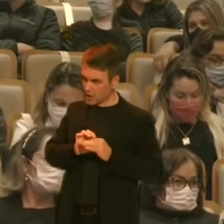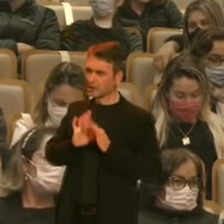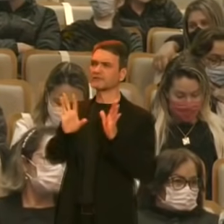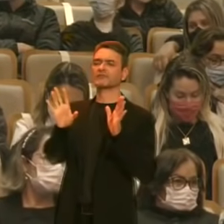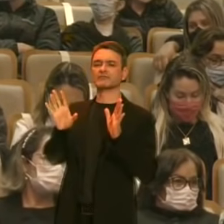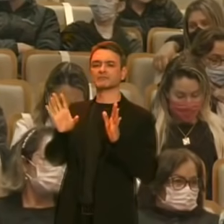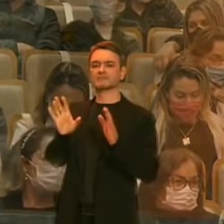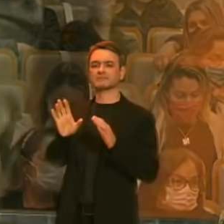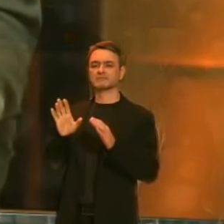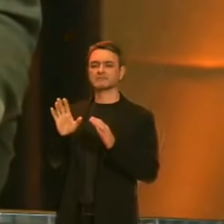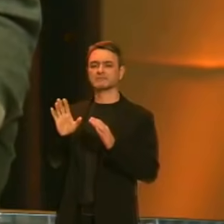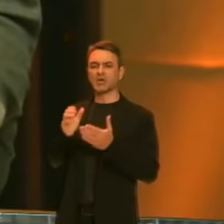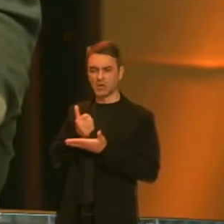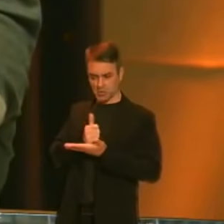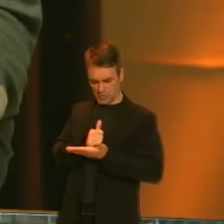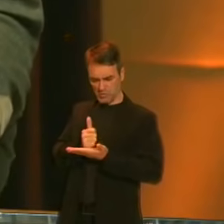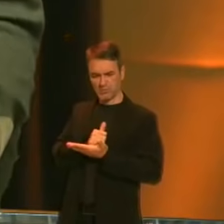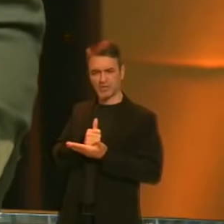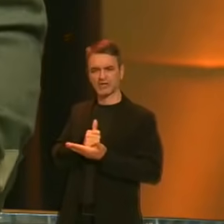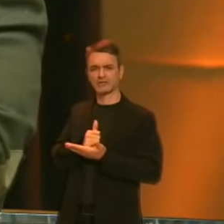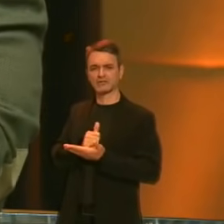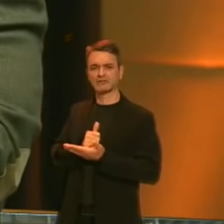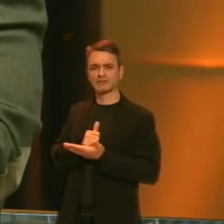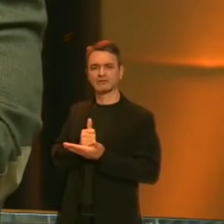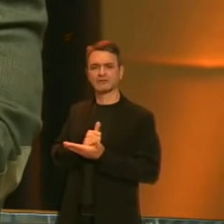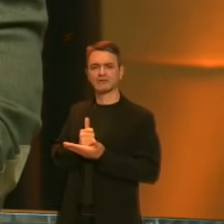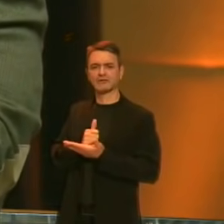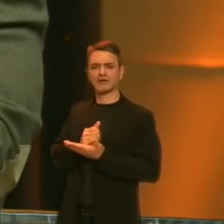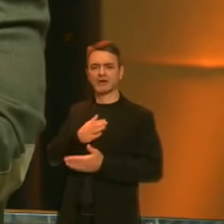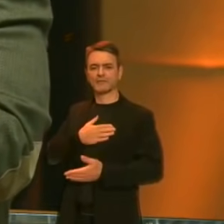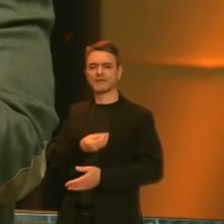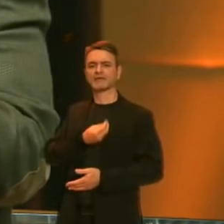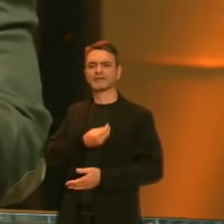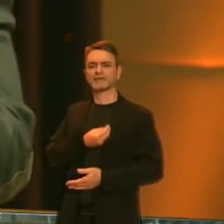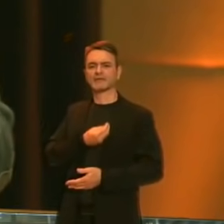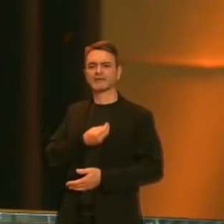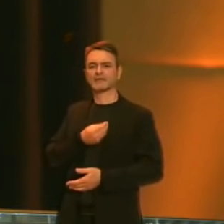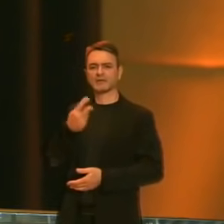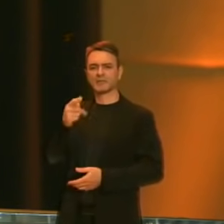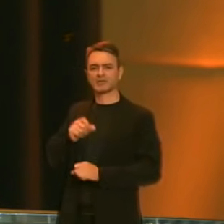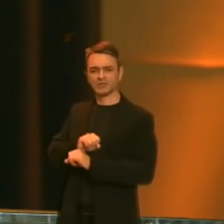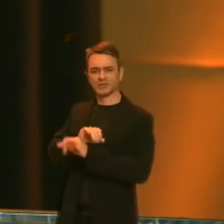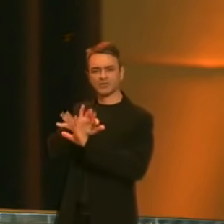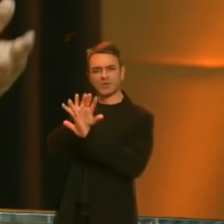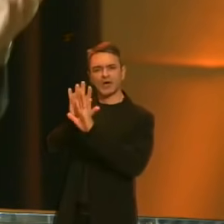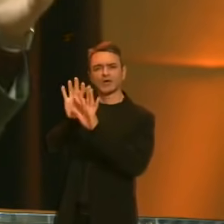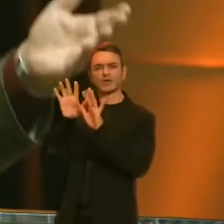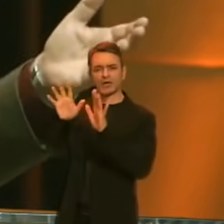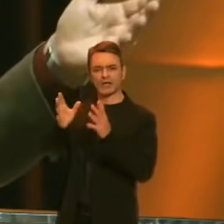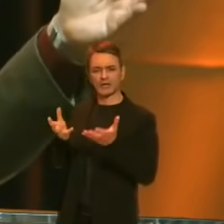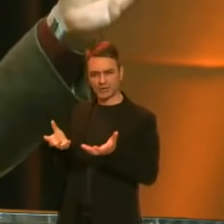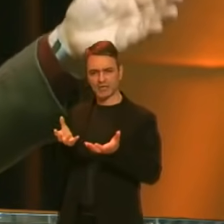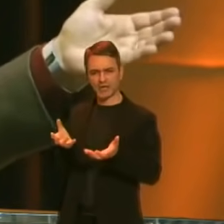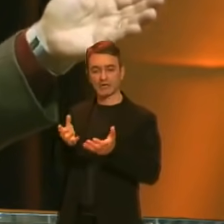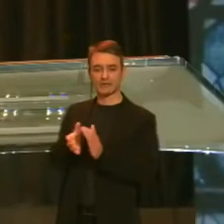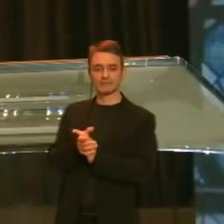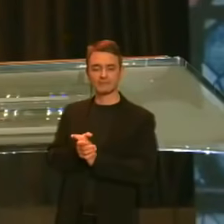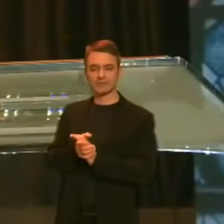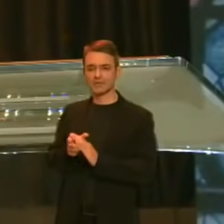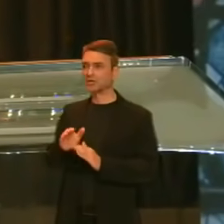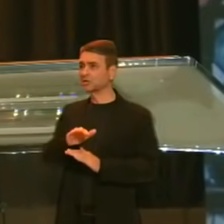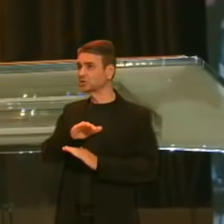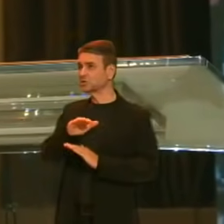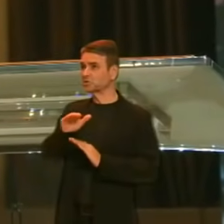Pode comandar. Eu quero aprender a viver do Teu jeito e para a Tua glória. E que toda operação